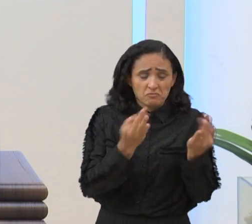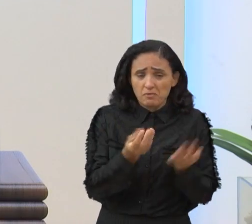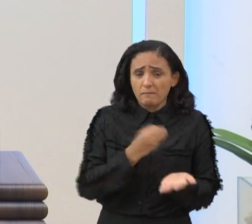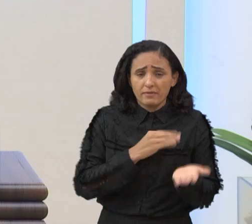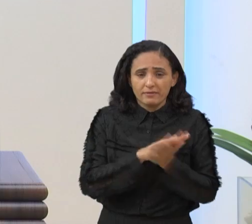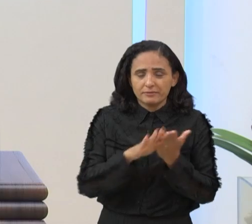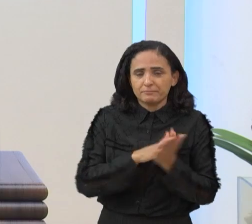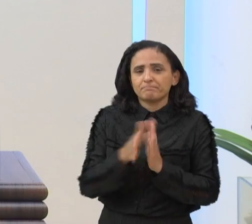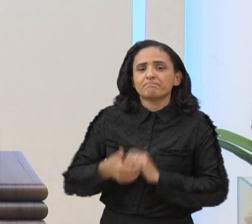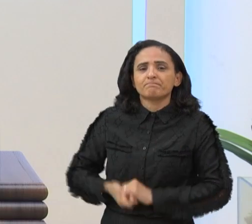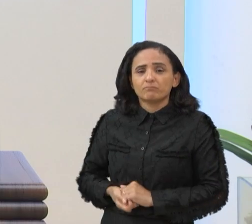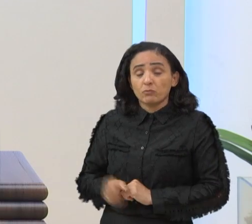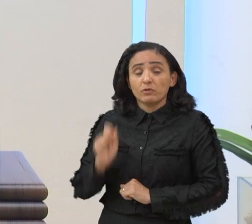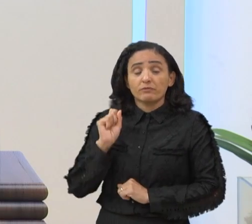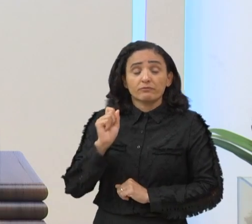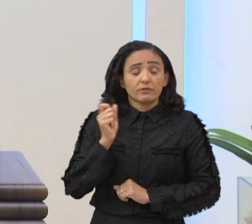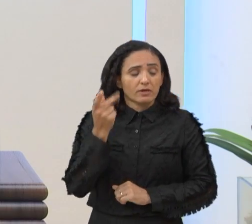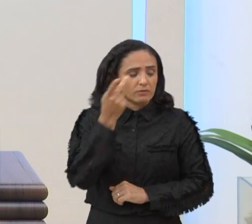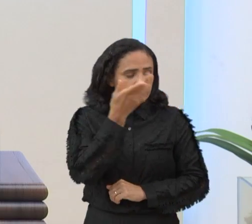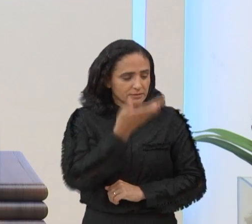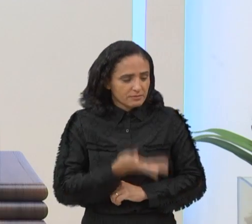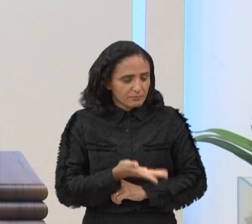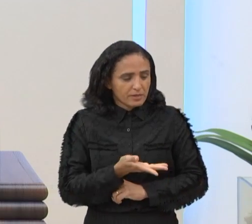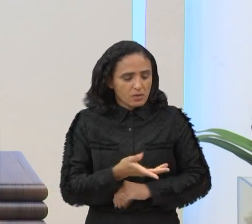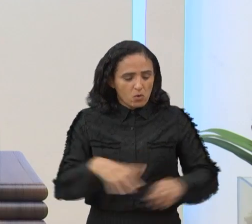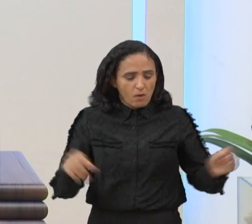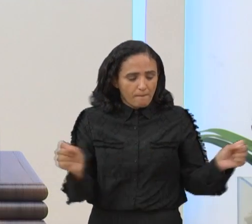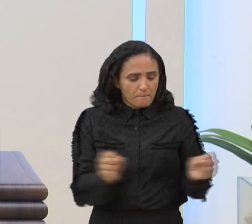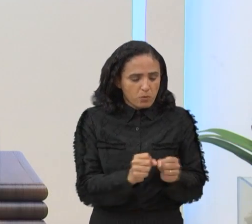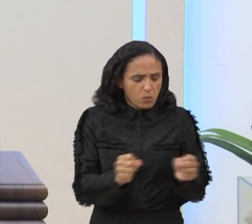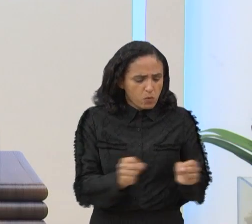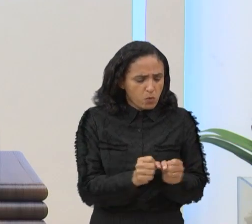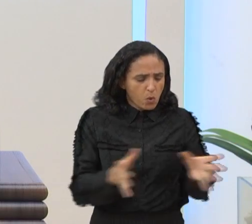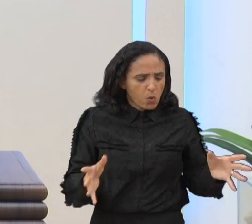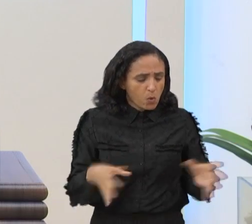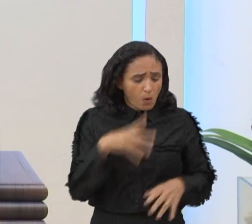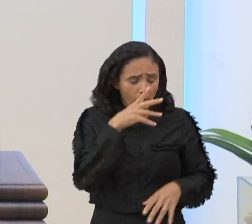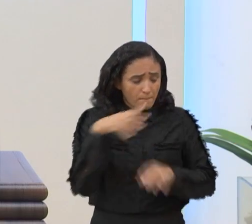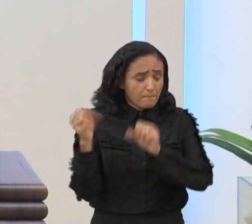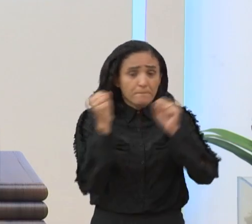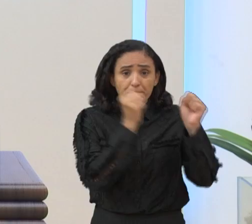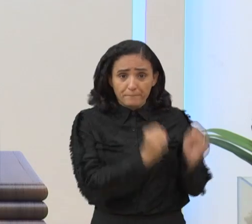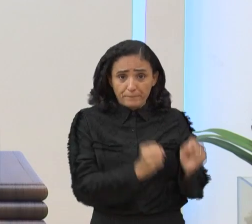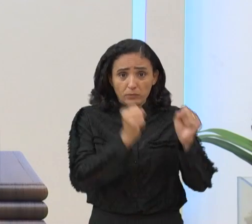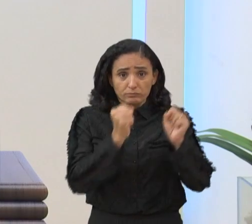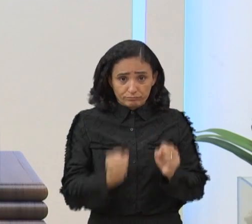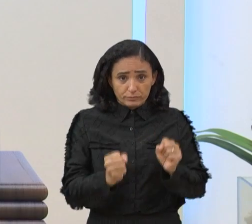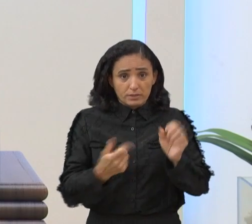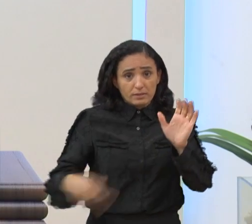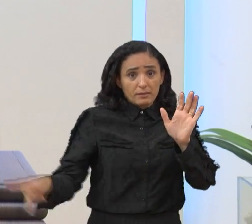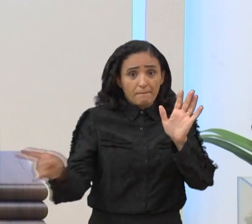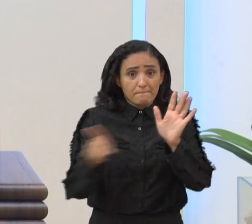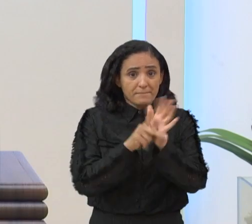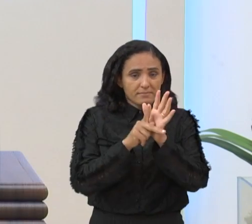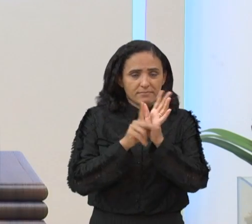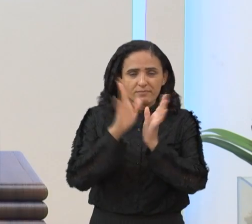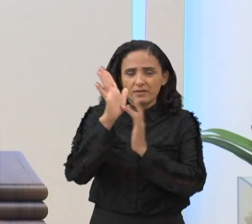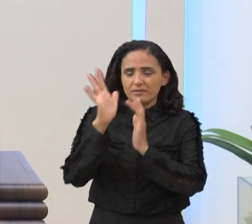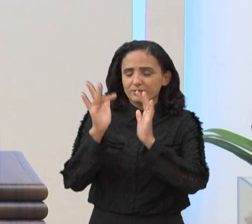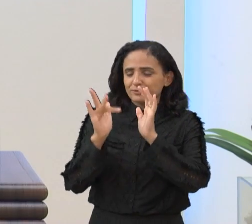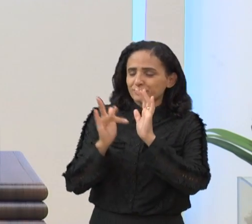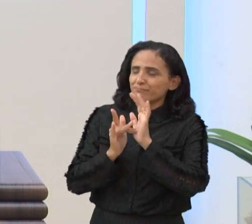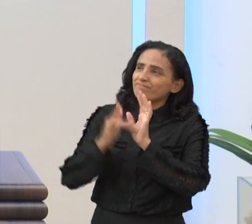Mas foi assim para que se manifestem nele as obras